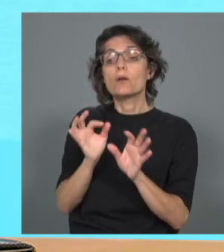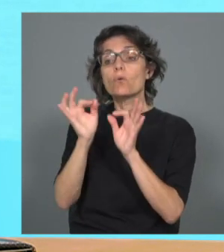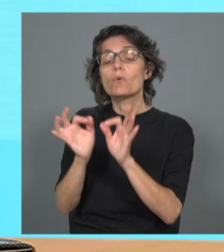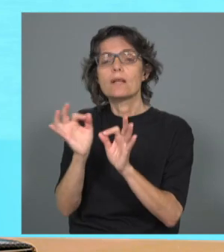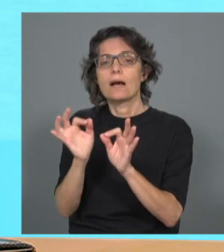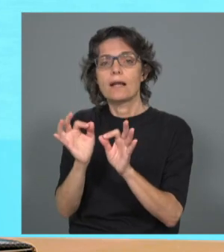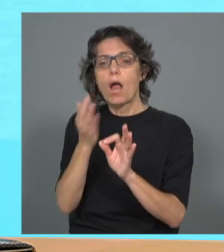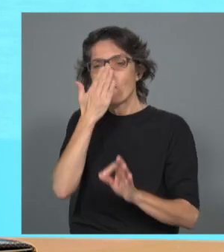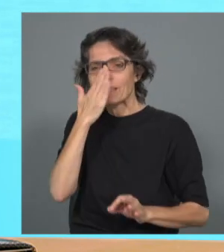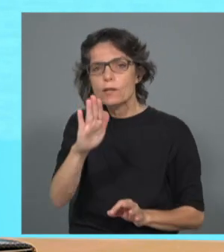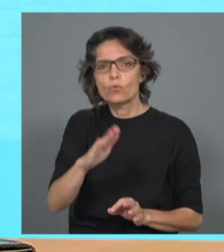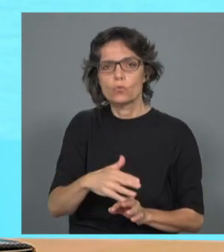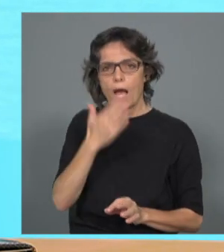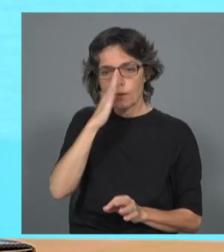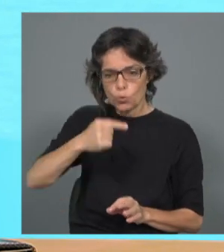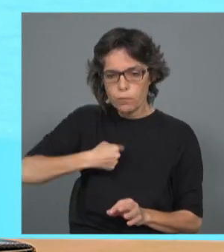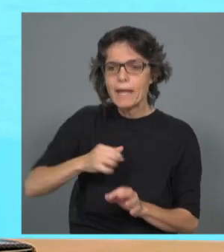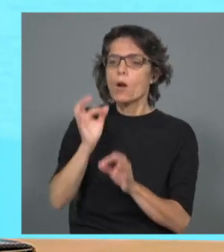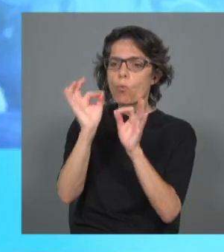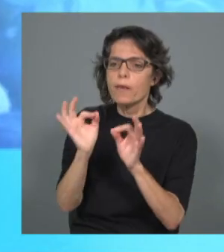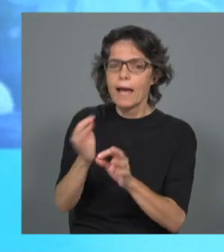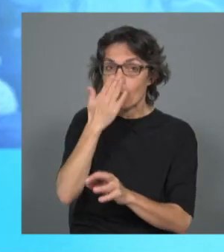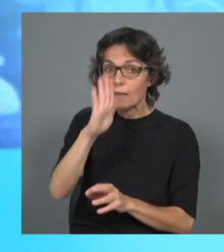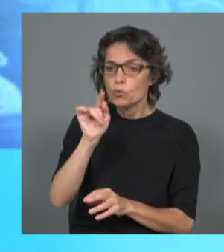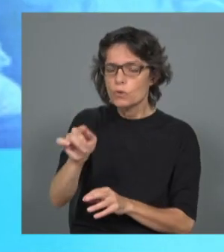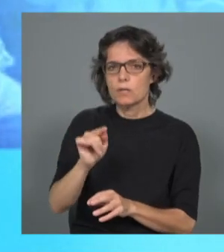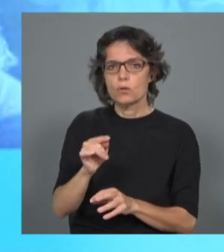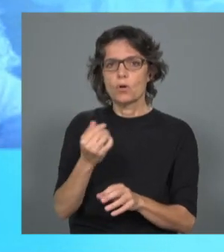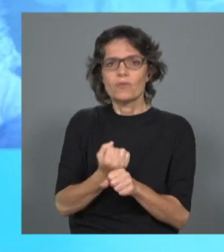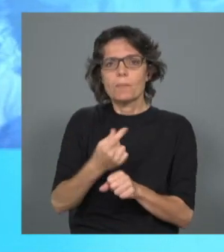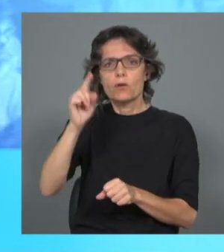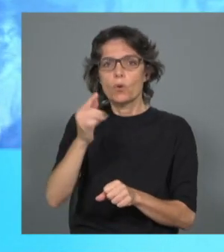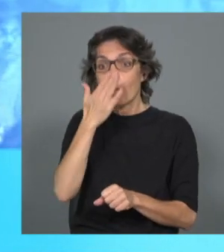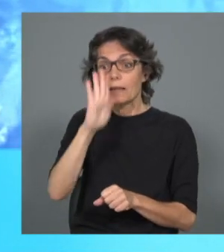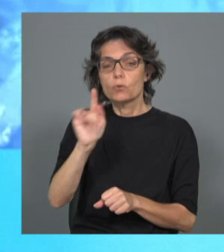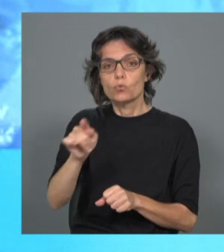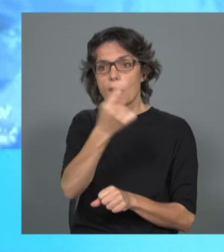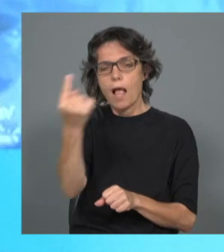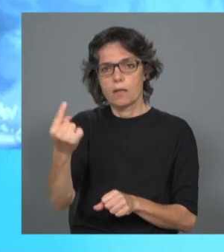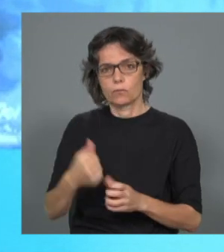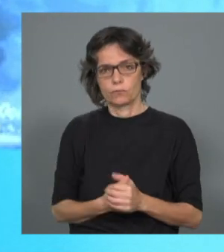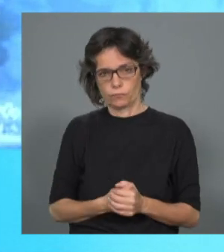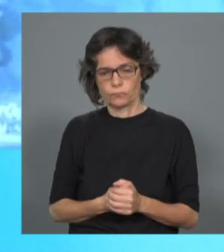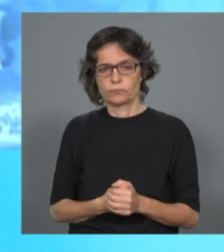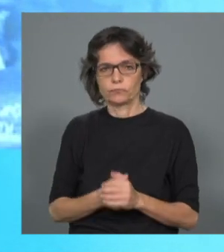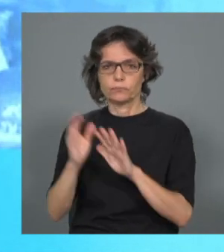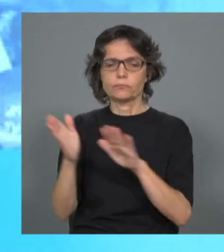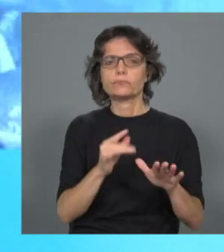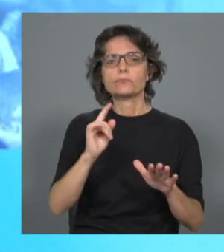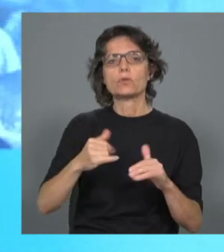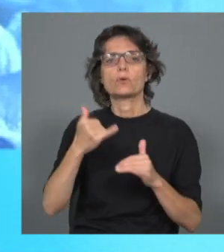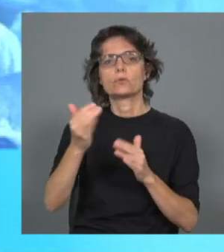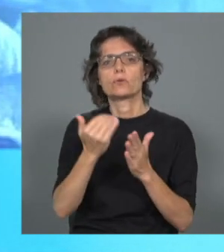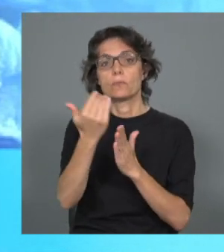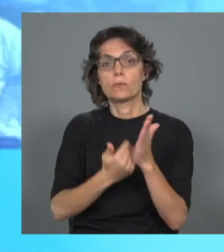mundo, nesta Terra, neste planeta. Temos de avançar nas temáticas deste programa e antes de a análise aos textos